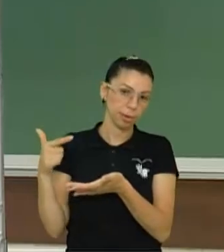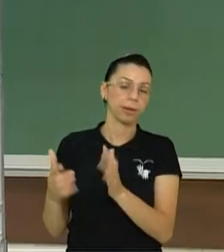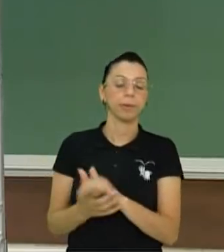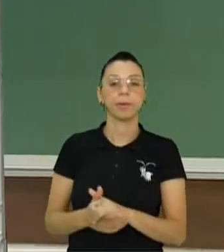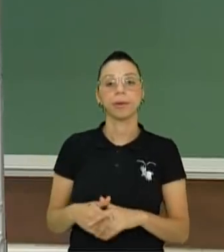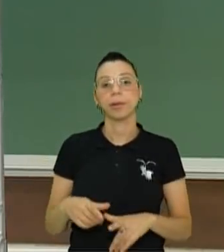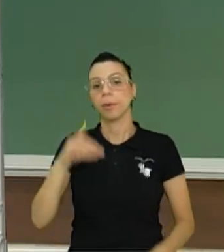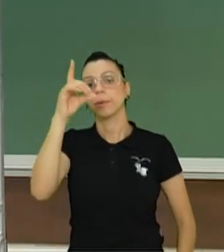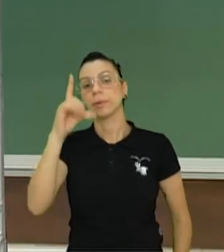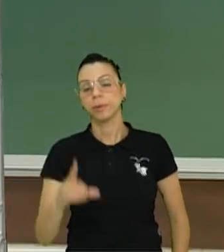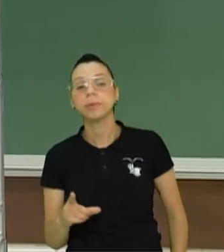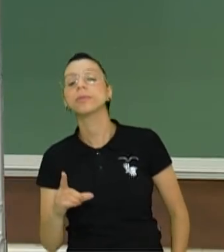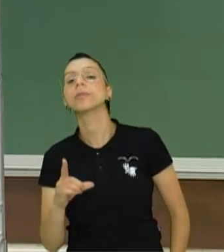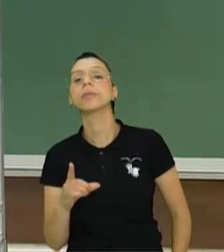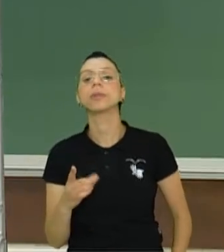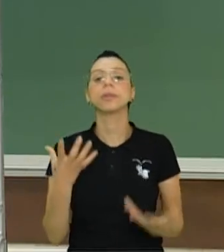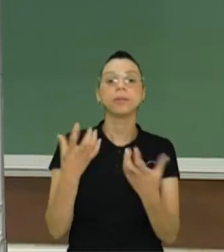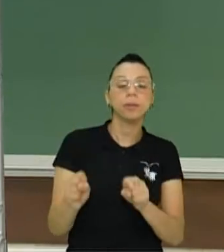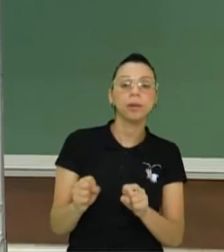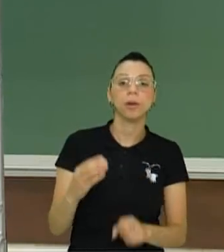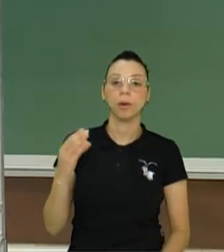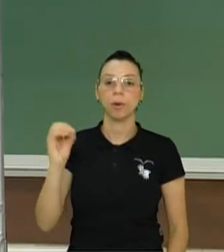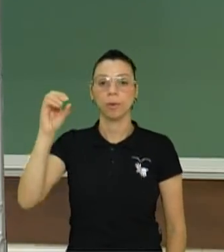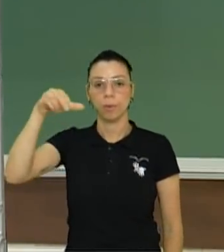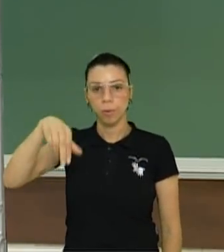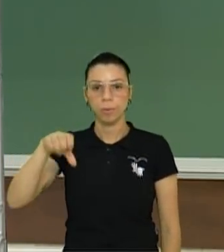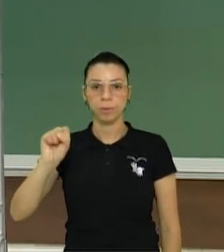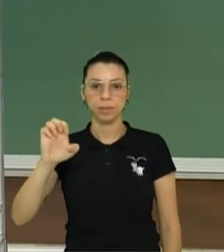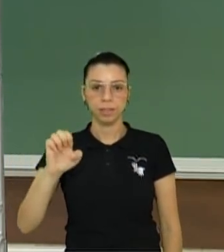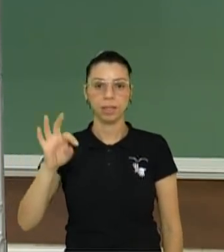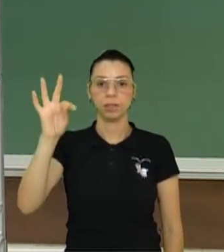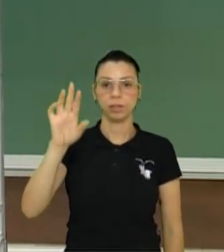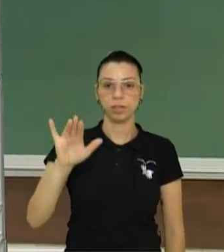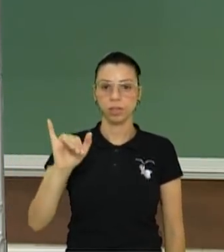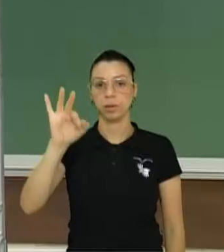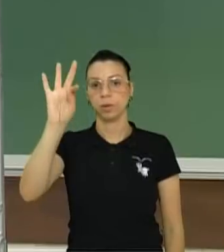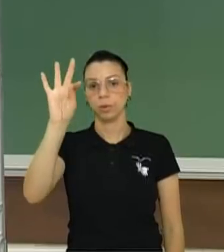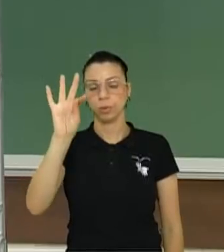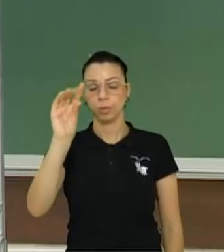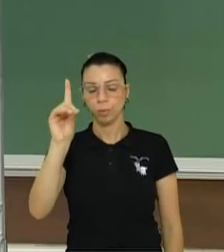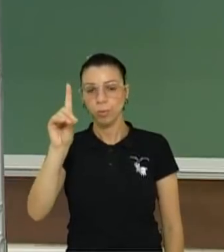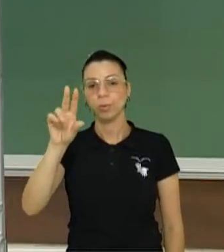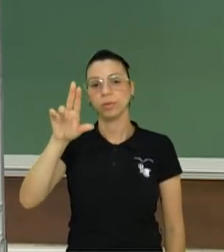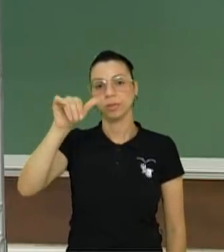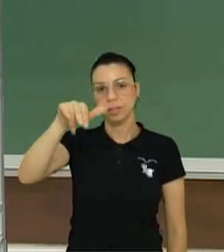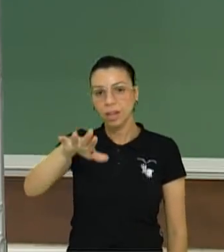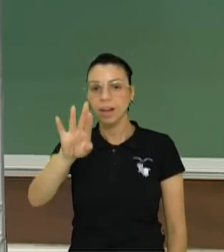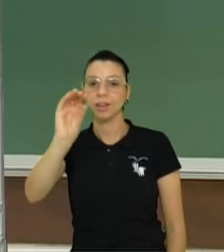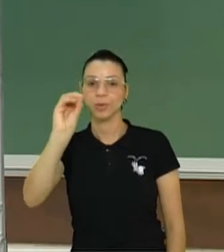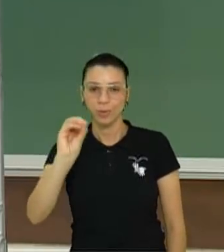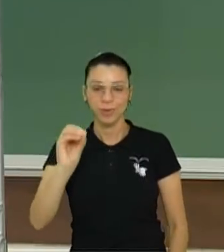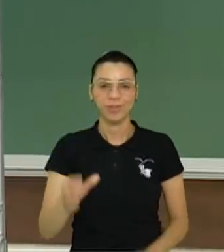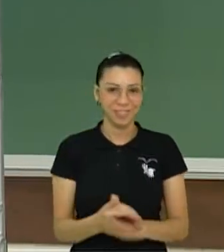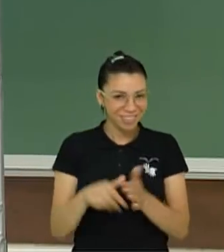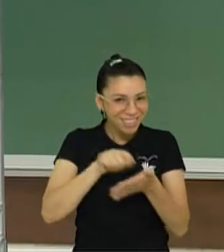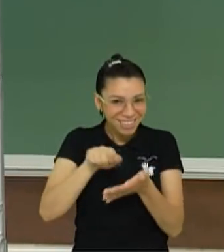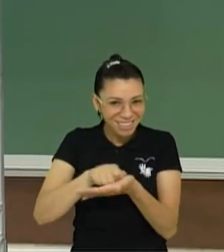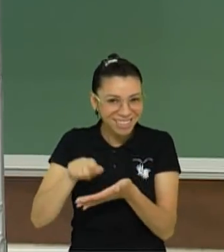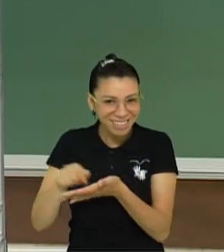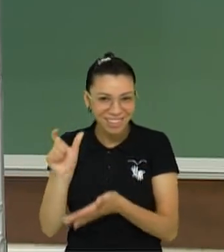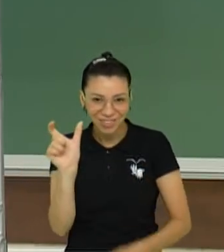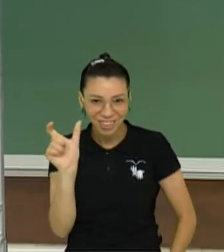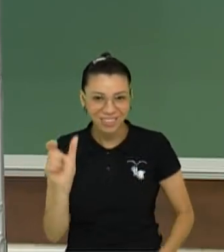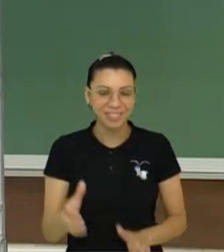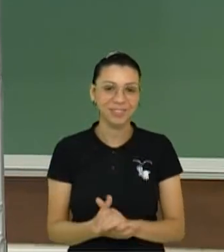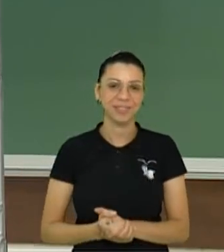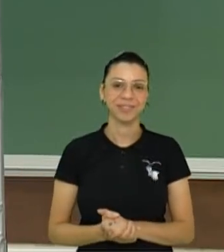de direito consuetudinário. Nossa, fala de novo, vamos ver se você consegue falar, professor. Direito consuetudinário. Escreva aí, vamos lá, é